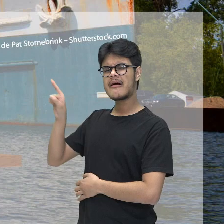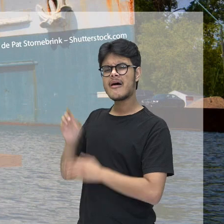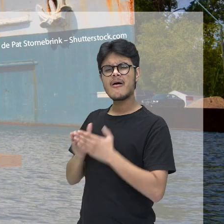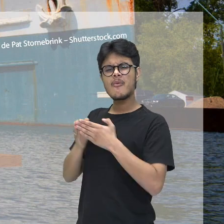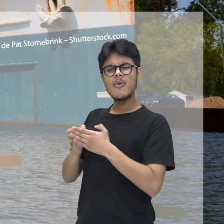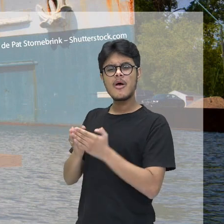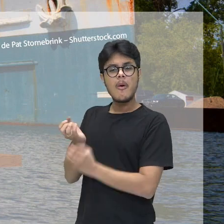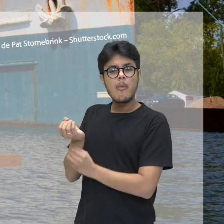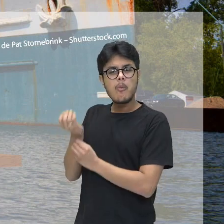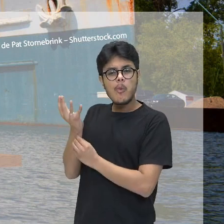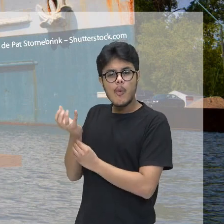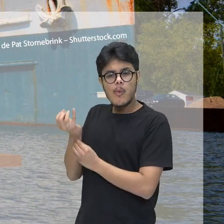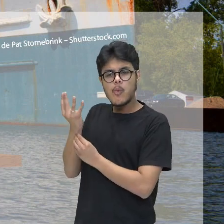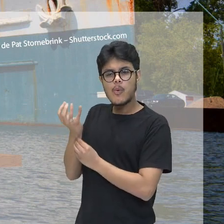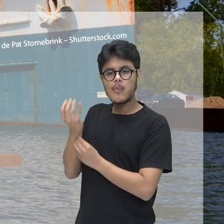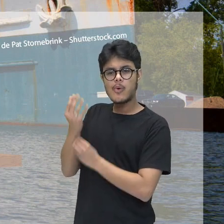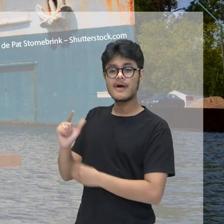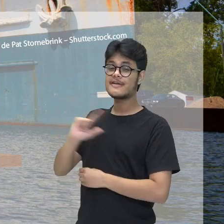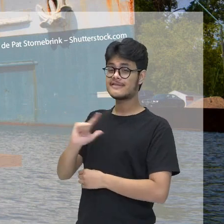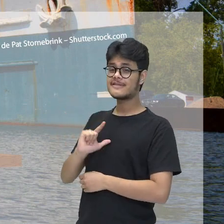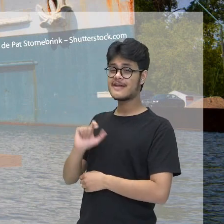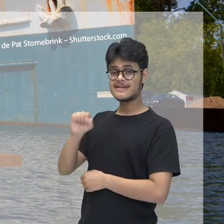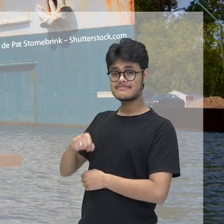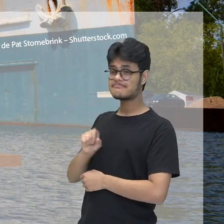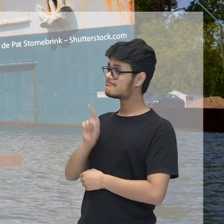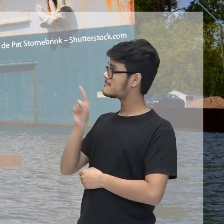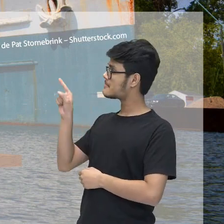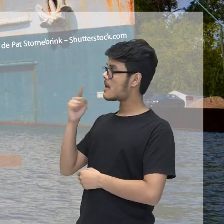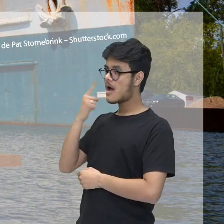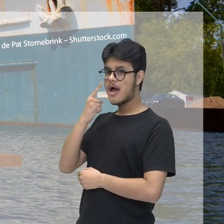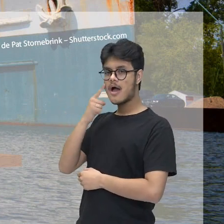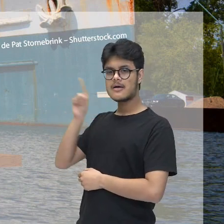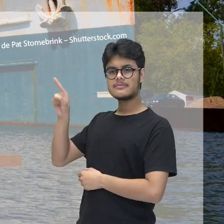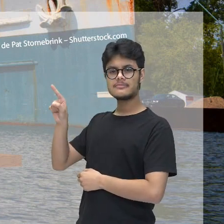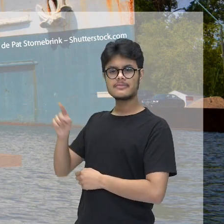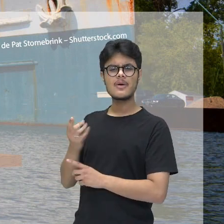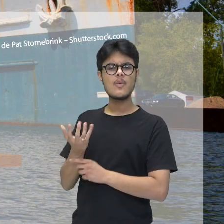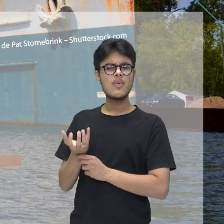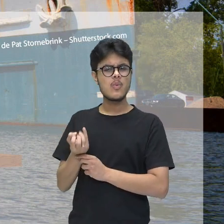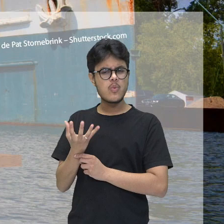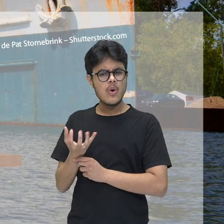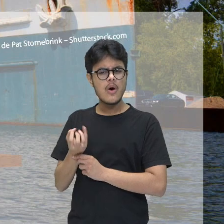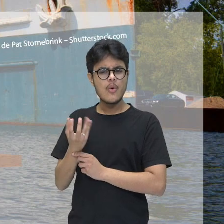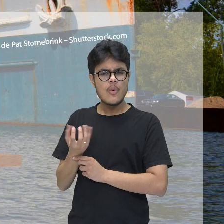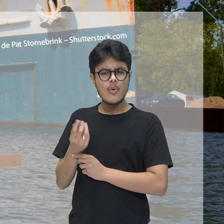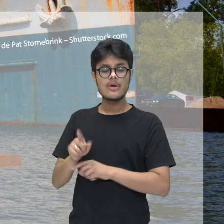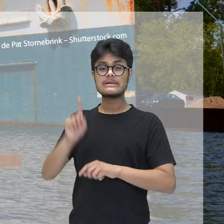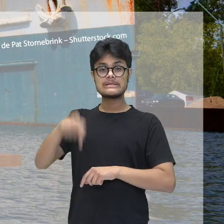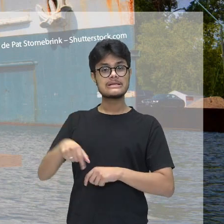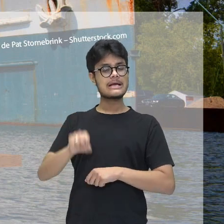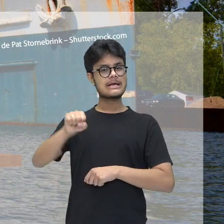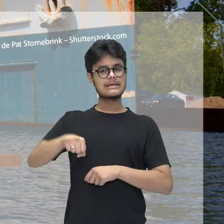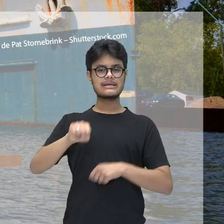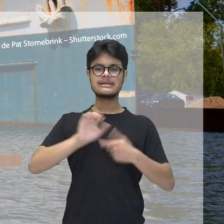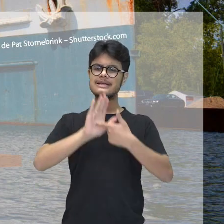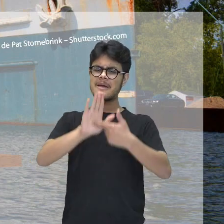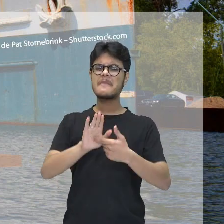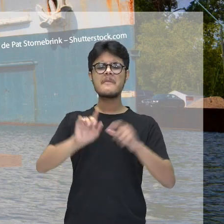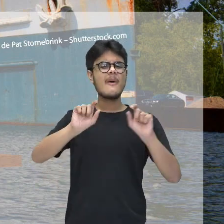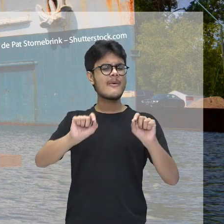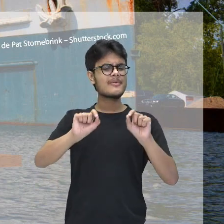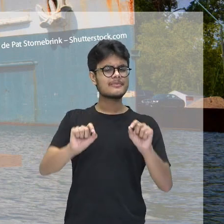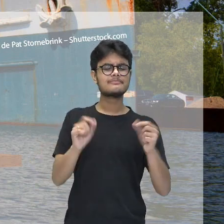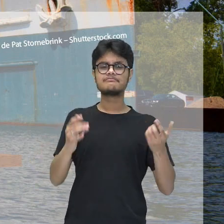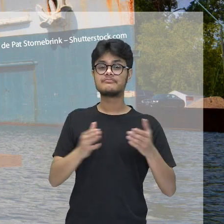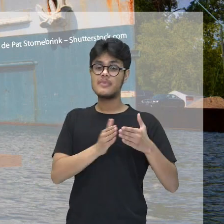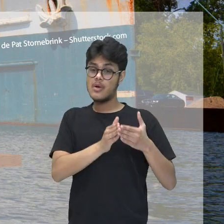vendo ali, ó, no fundo que tem uma chaminé e que está saindo ali fumaça. Isso é uma representação, né, de